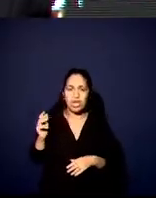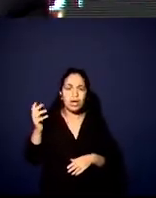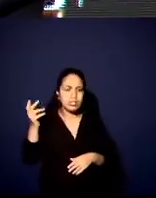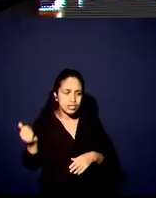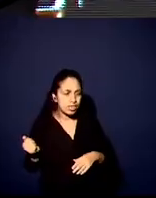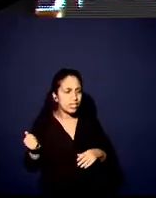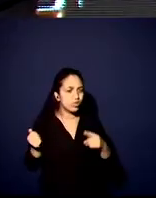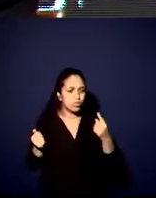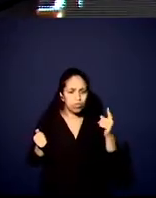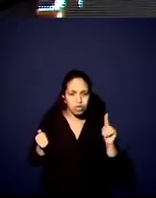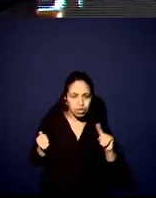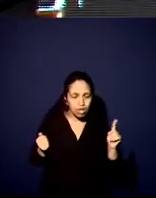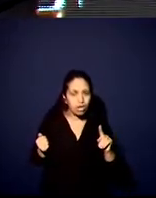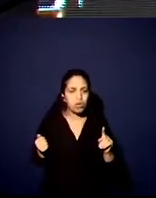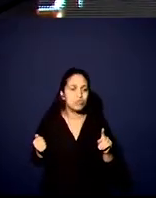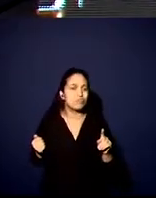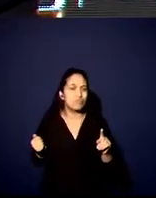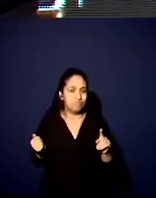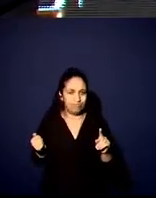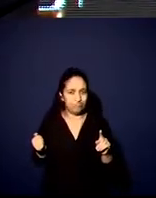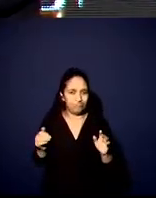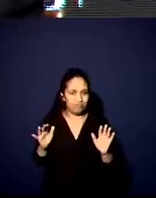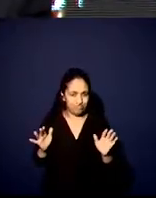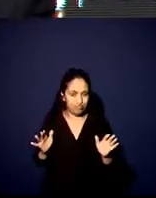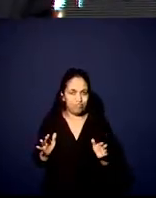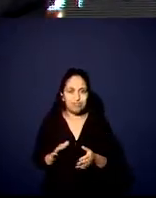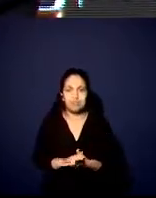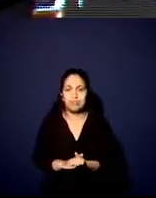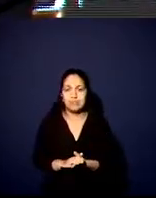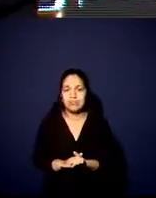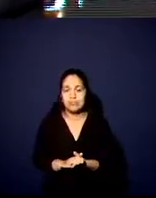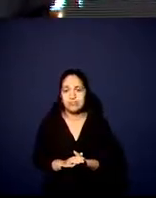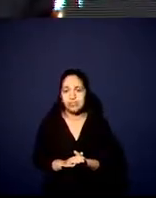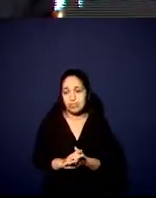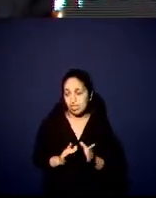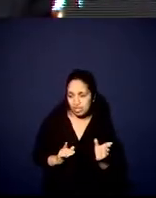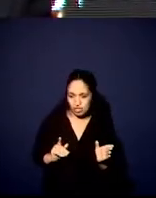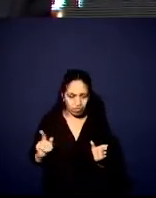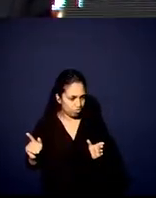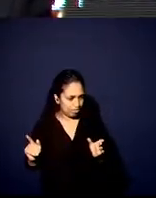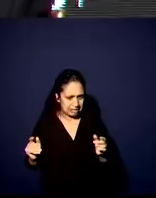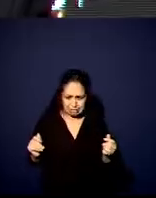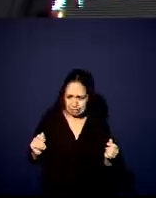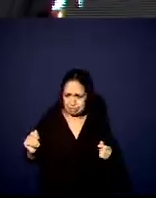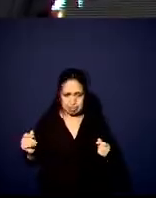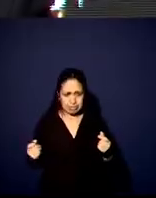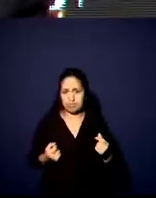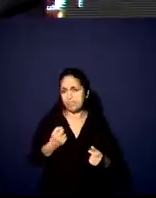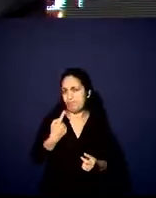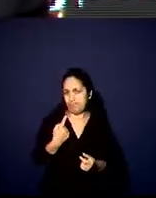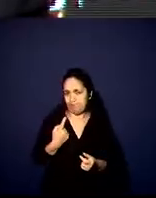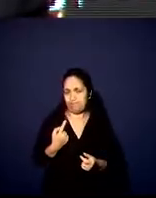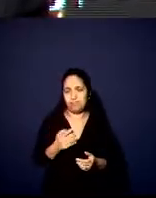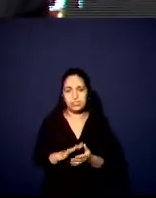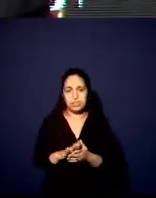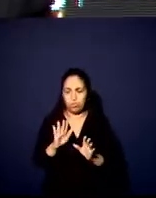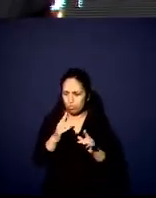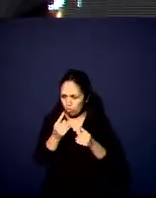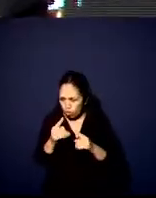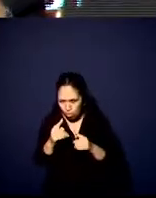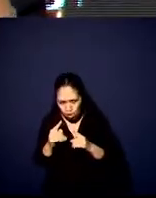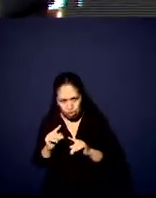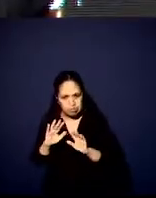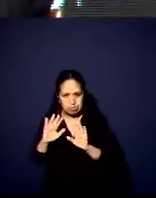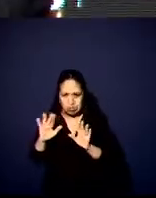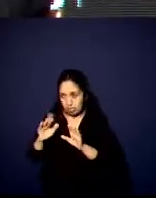receita ou toda decisão de impacto a favor do contribuinte ela gera que ia curar alguma distorção e nada contra o